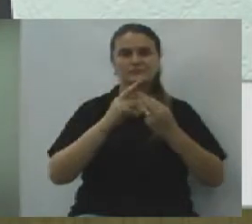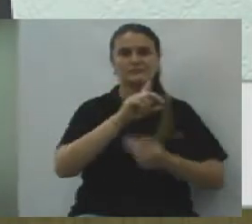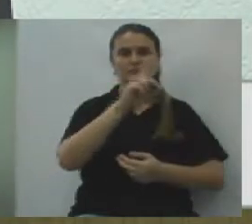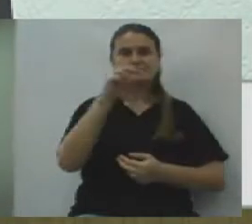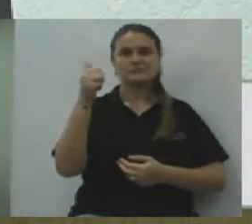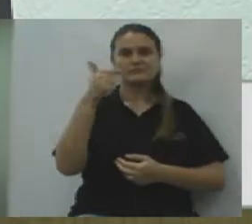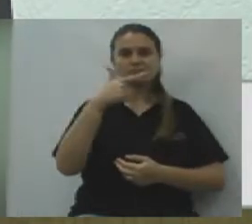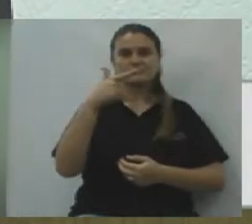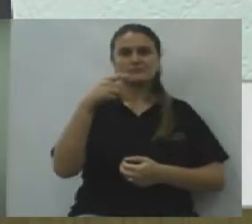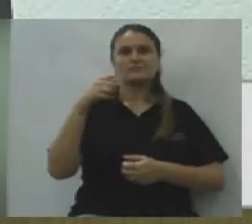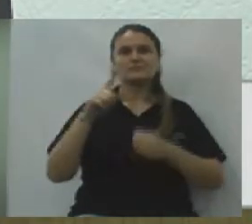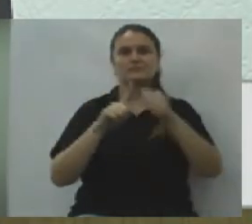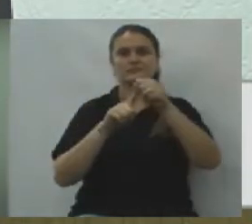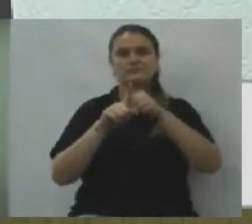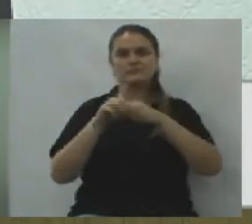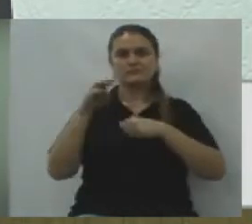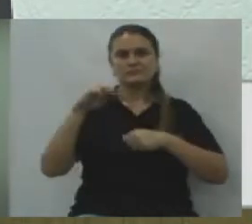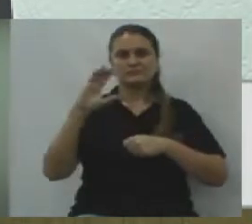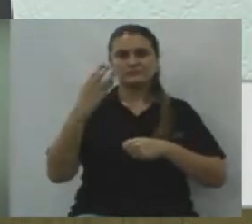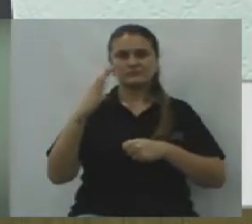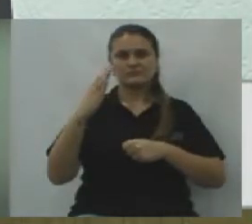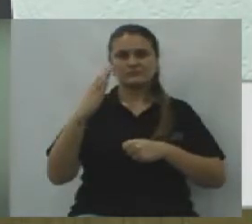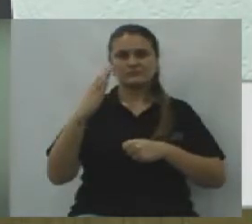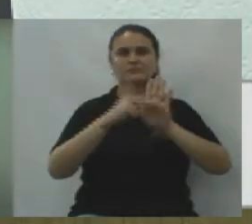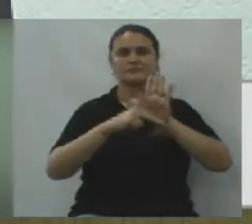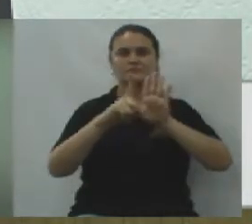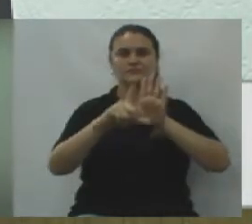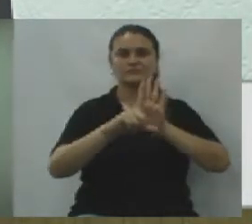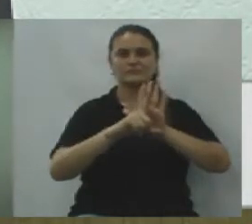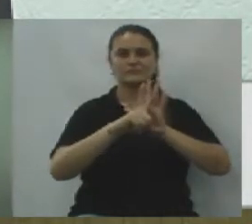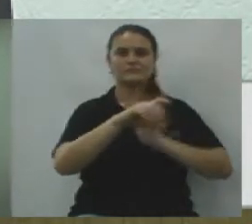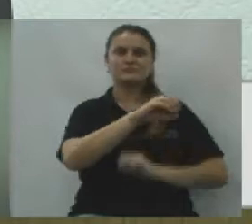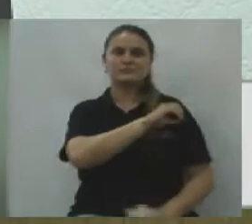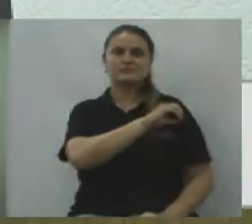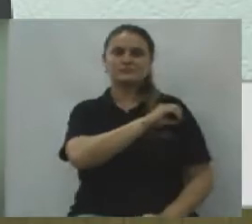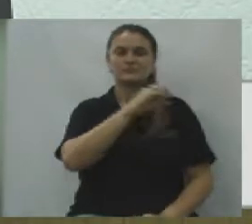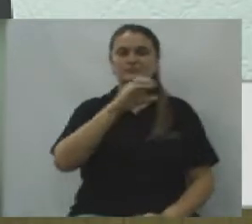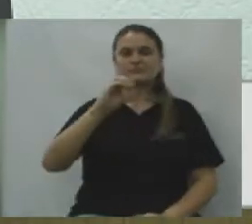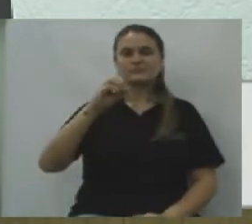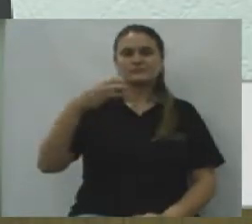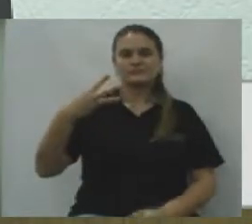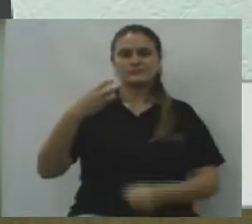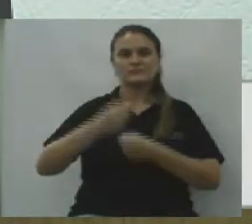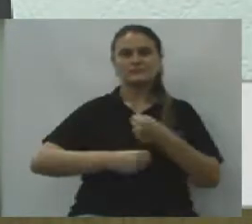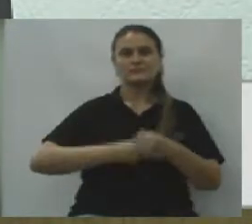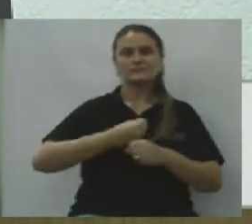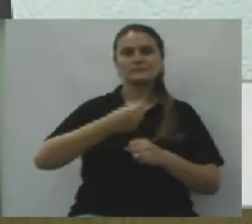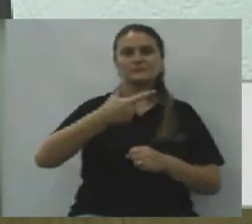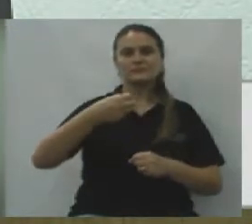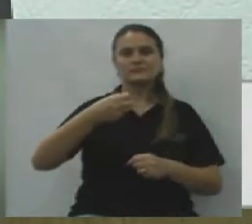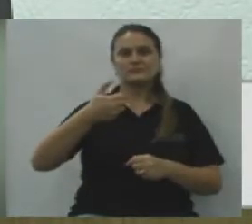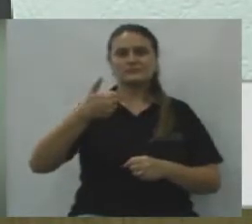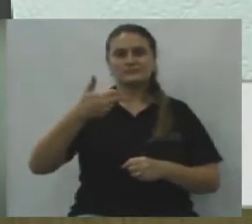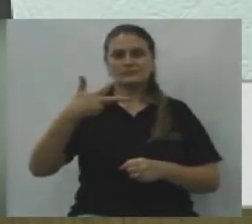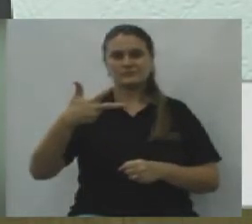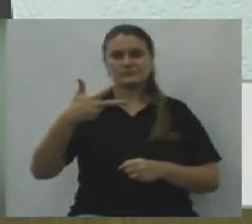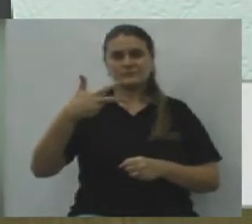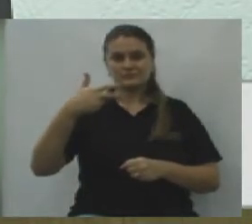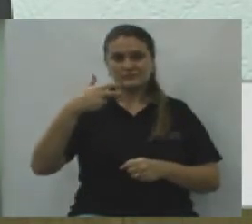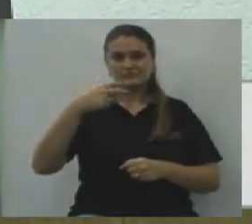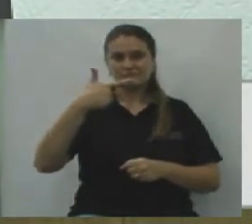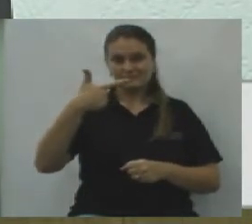de 2018, dos projetos de lei ordinária, de número 3/2018, do Poder